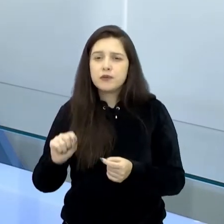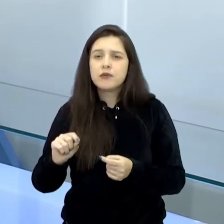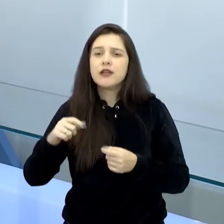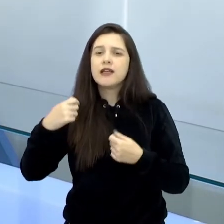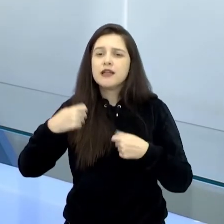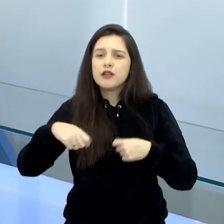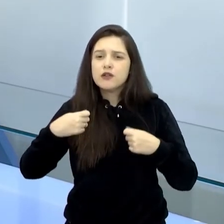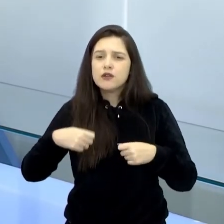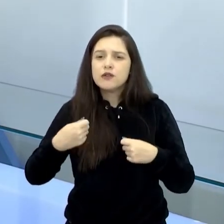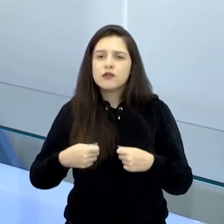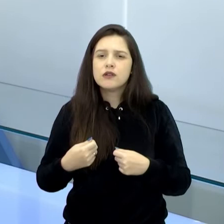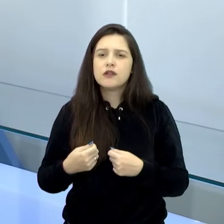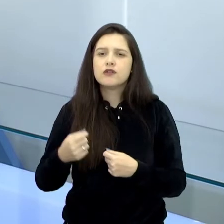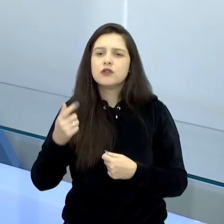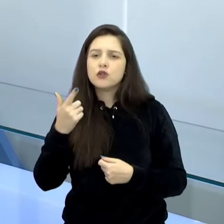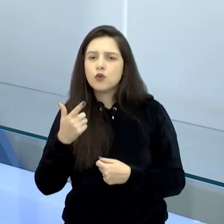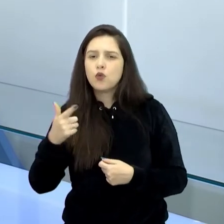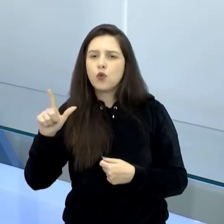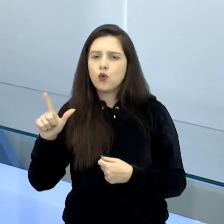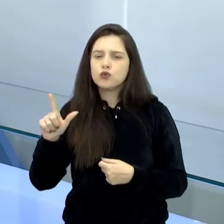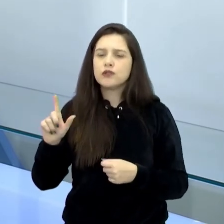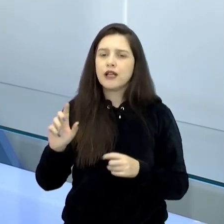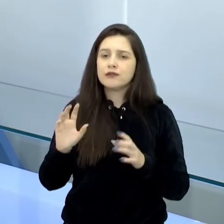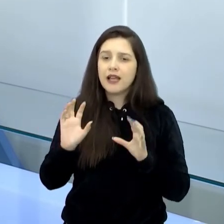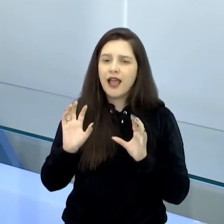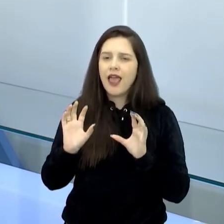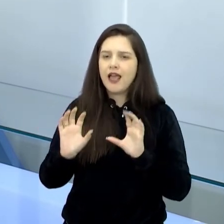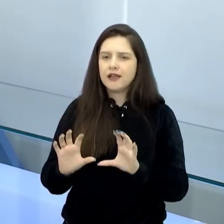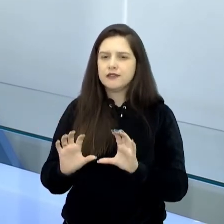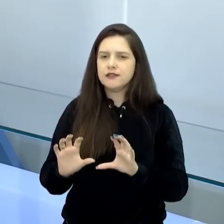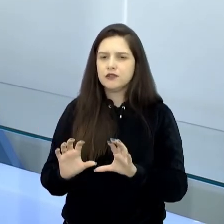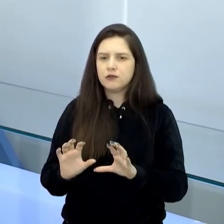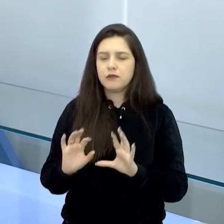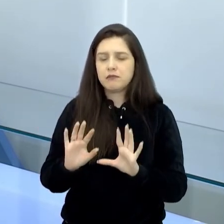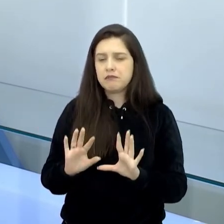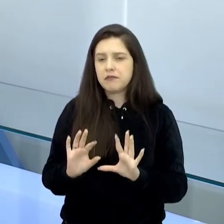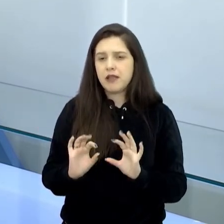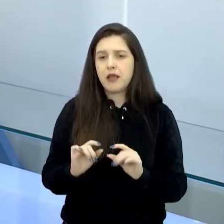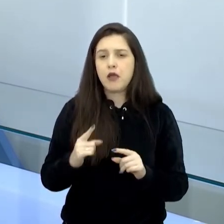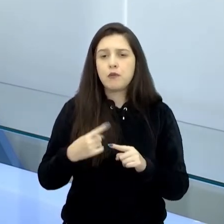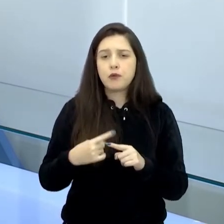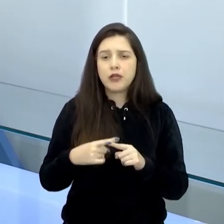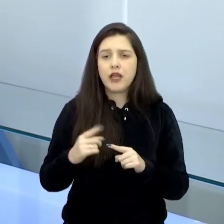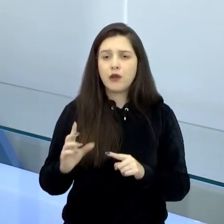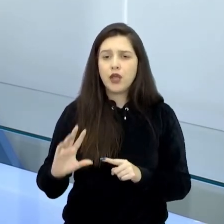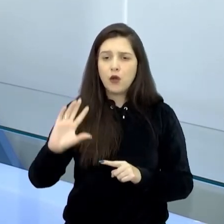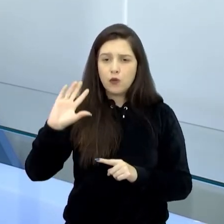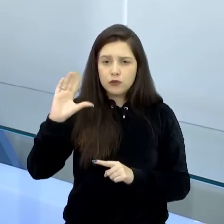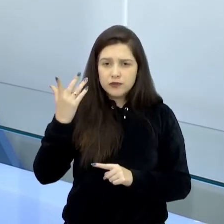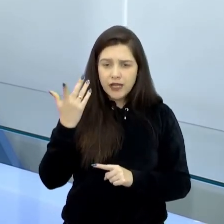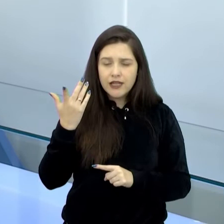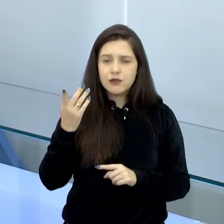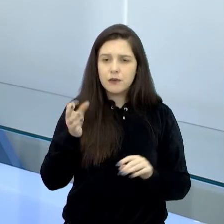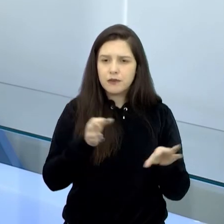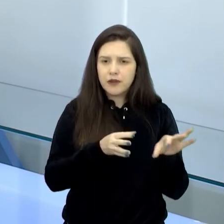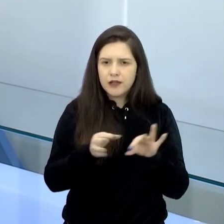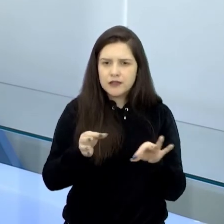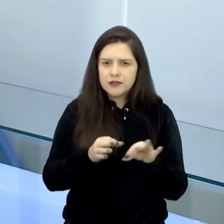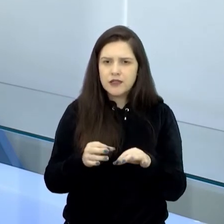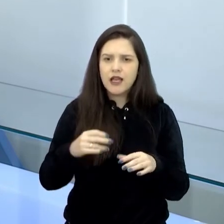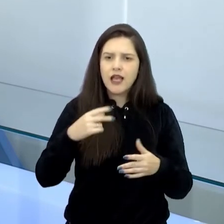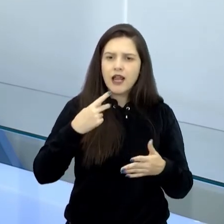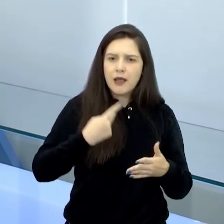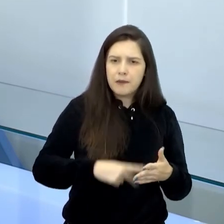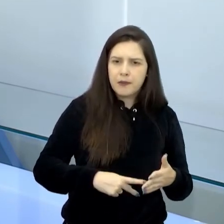necessário que eu tenha do outro lado dessa reação, porque nada foi perdido. O que acontece com a matéria na natureza é que ela passa